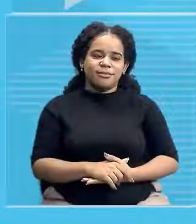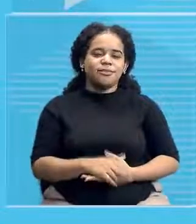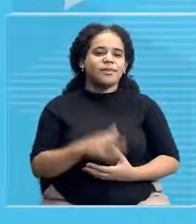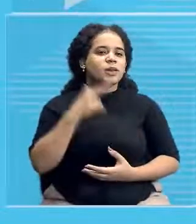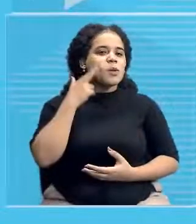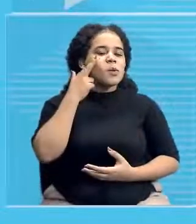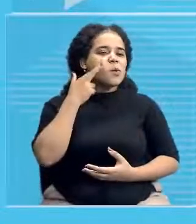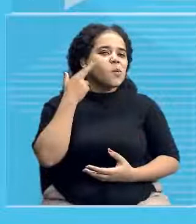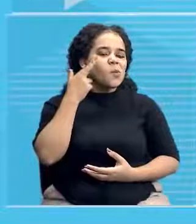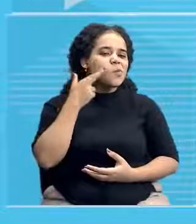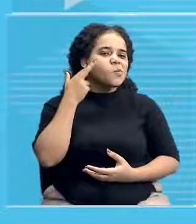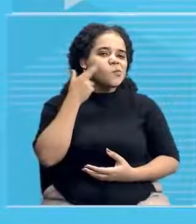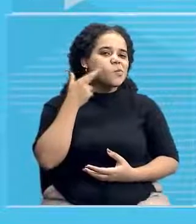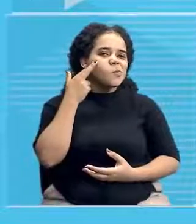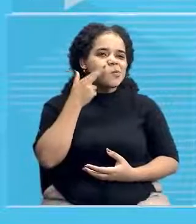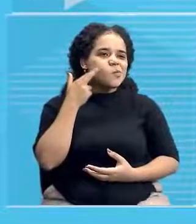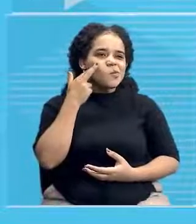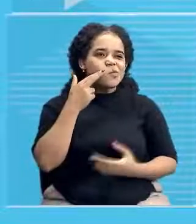rosa,